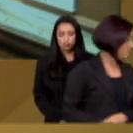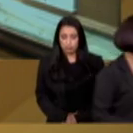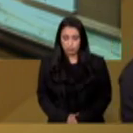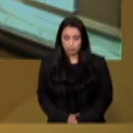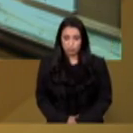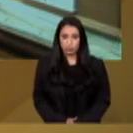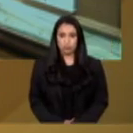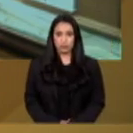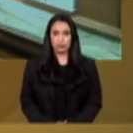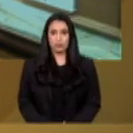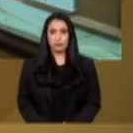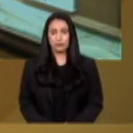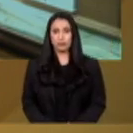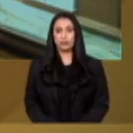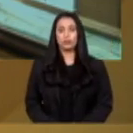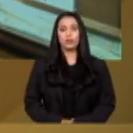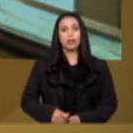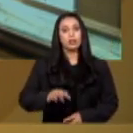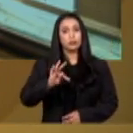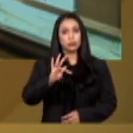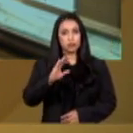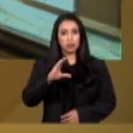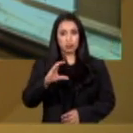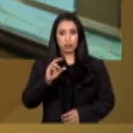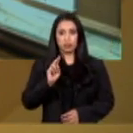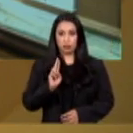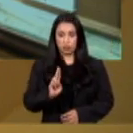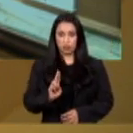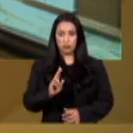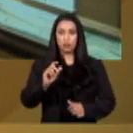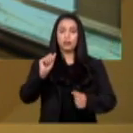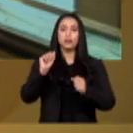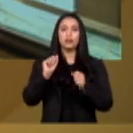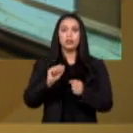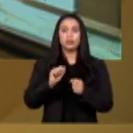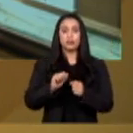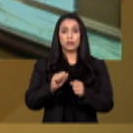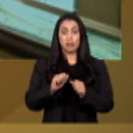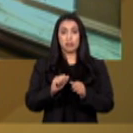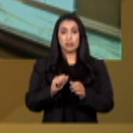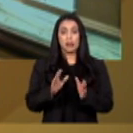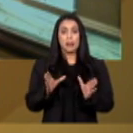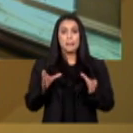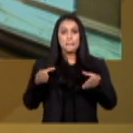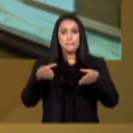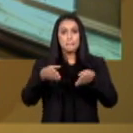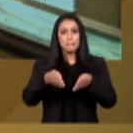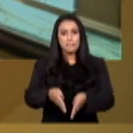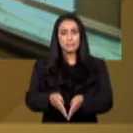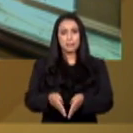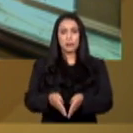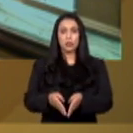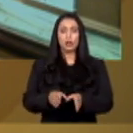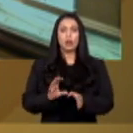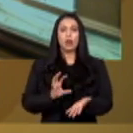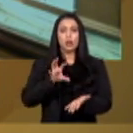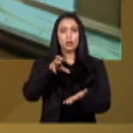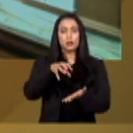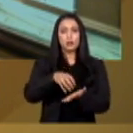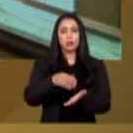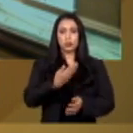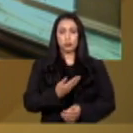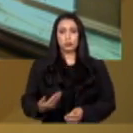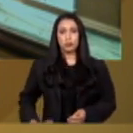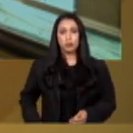contas de forma reservada ao setor público seria possível